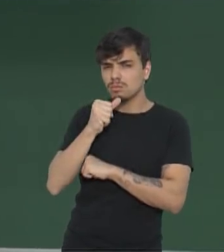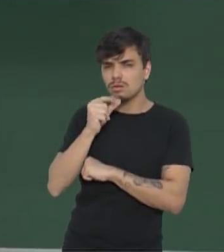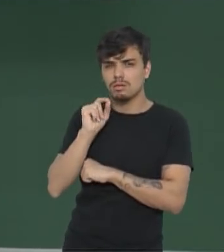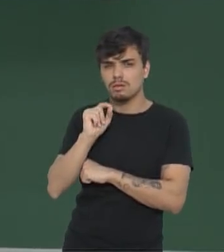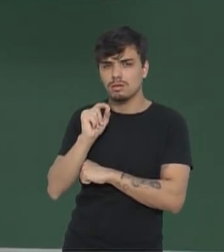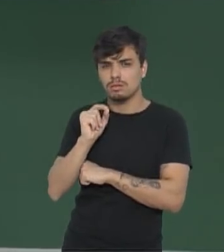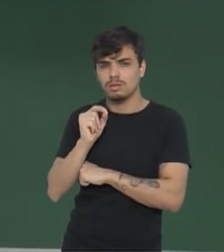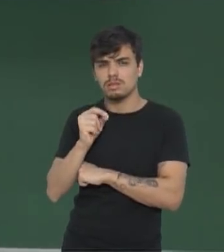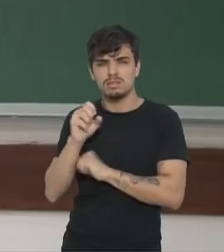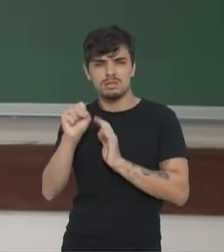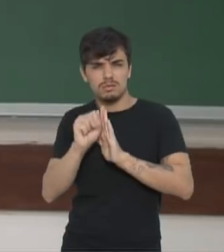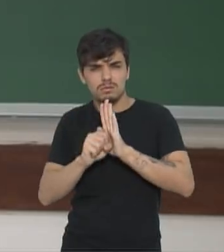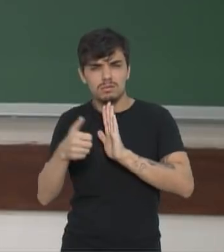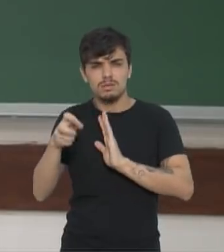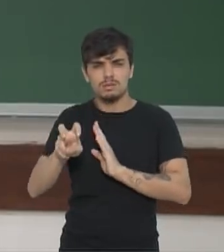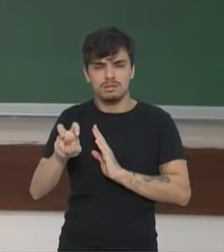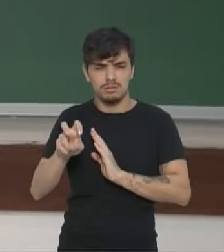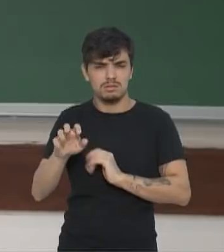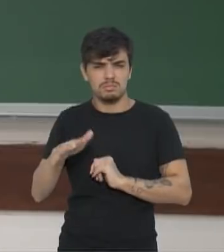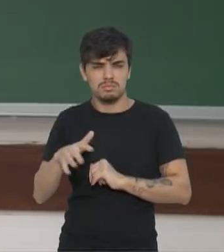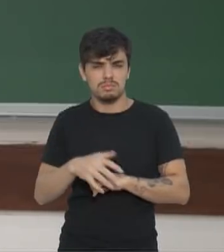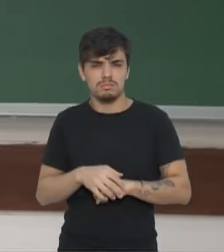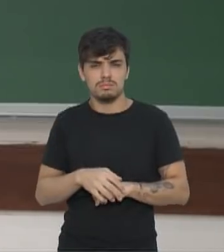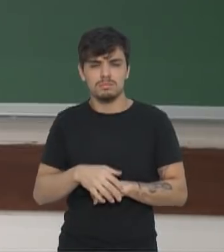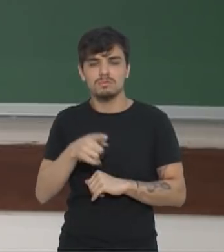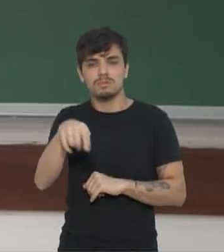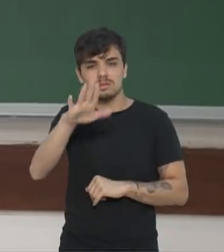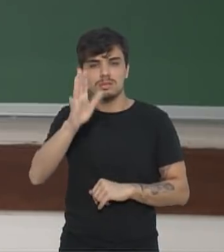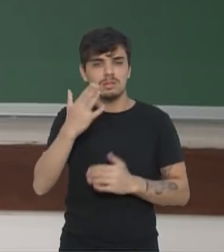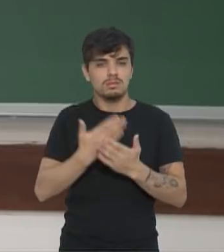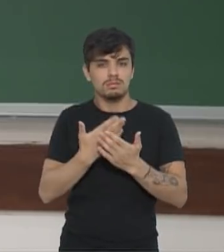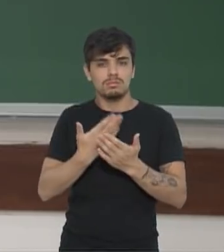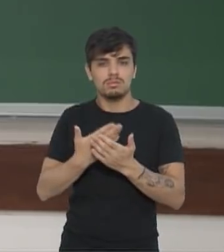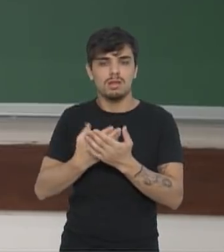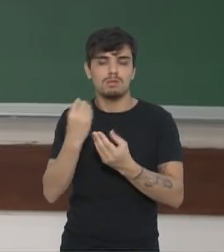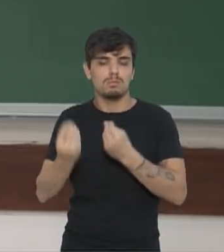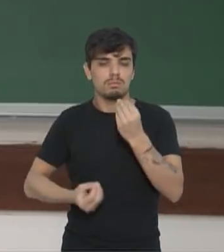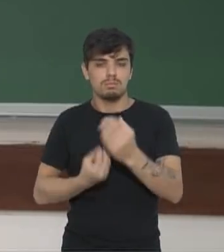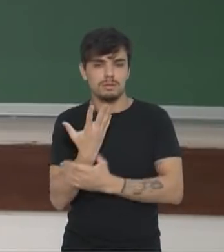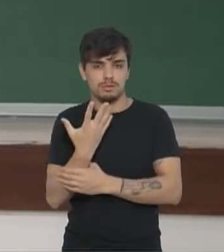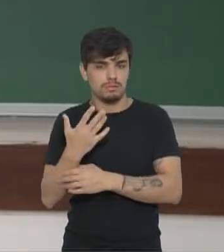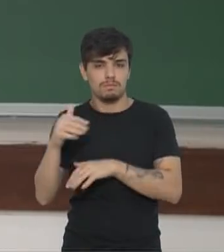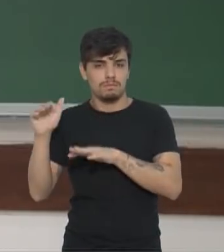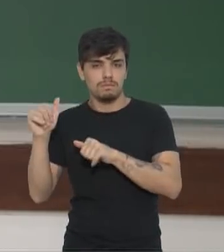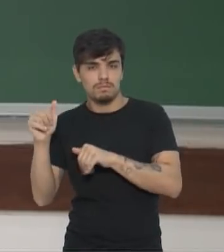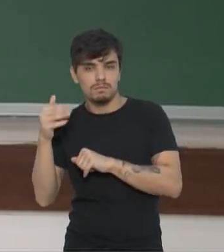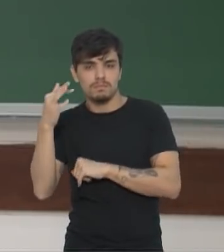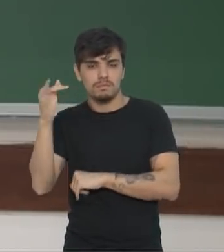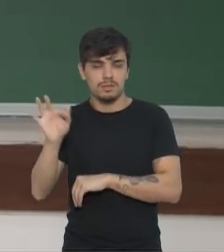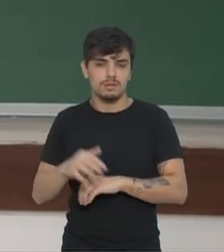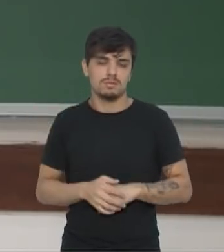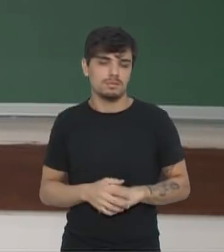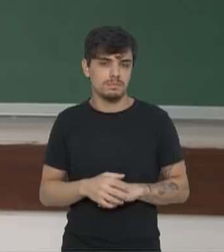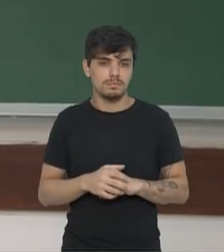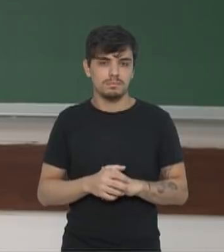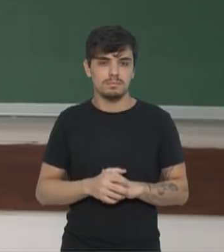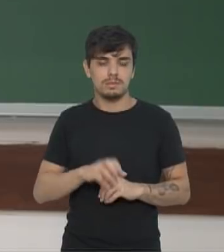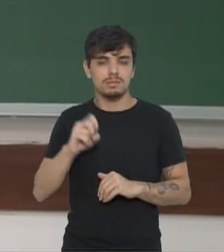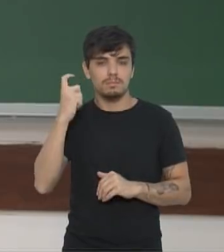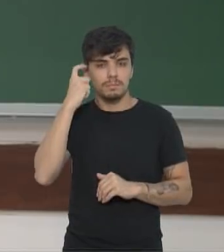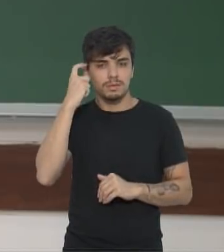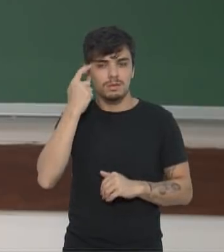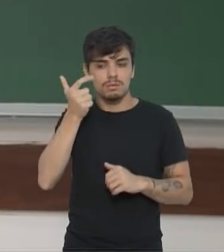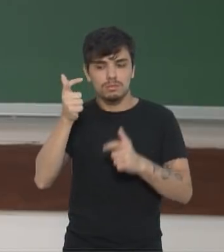XV. Vocês já estudaram outras formações da França e da Inglaterra. Se nós pensarmos também outras regiões, outros